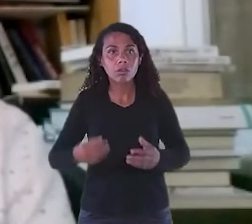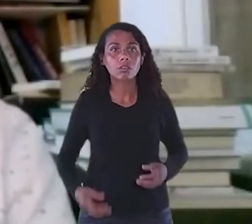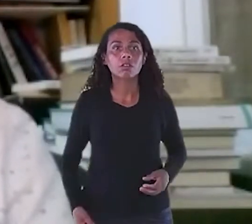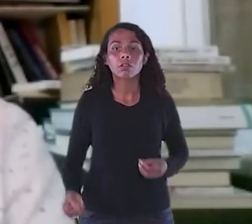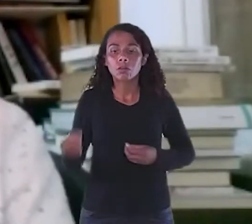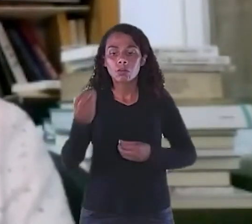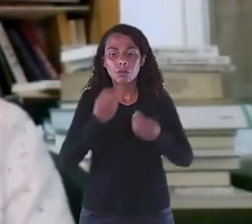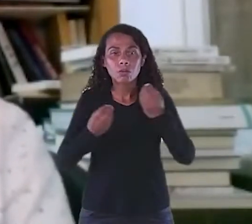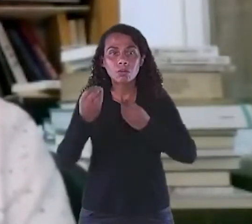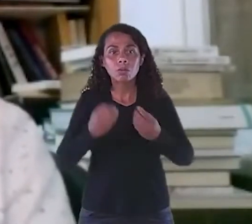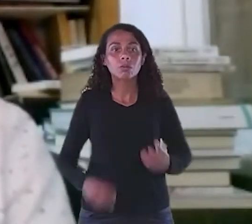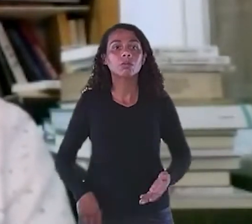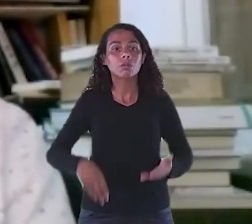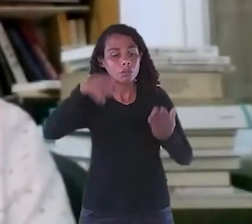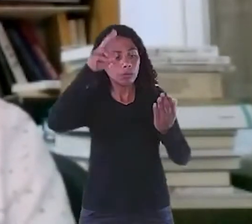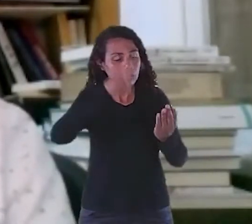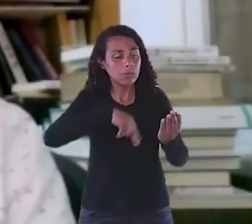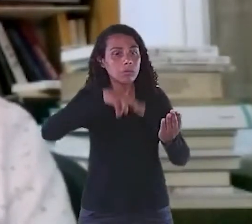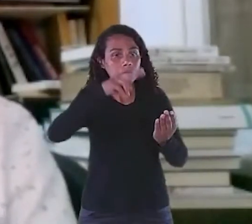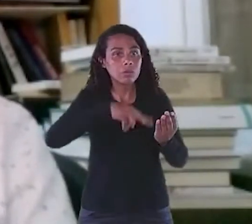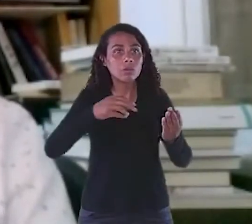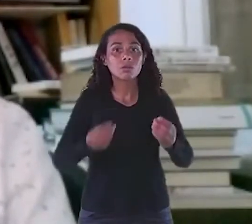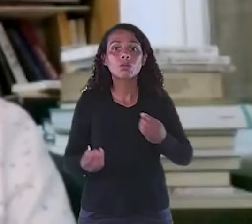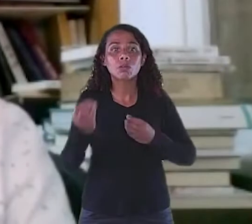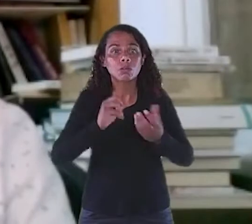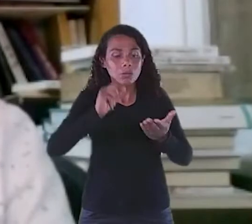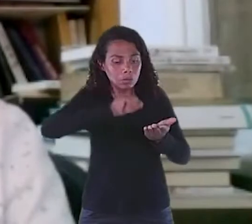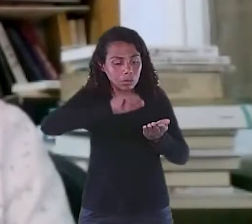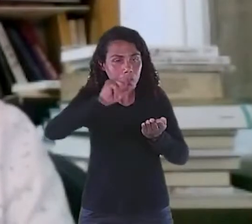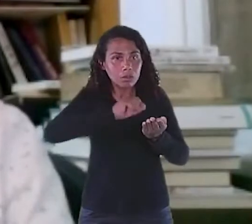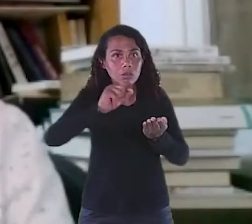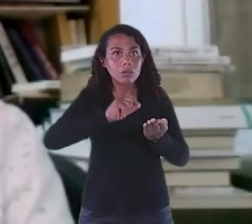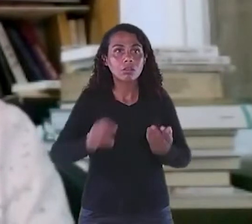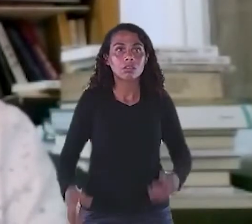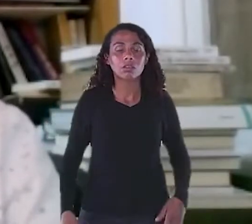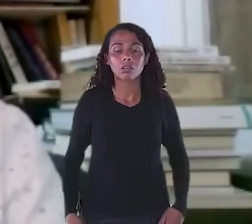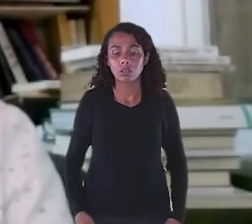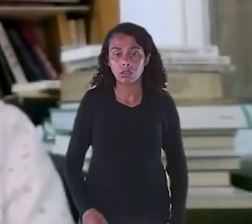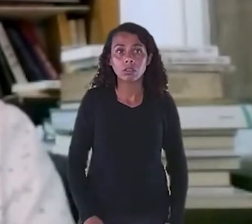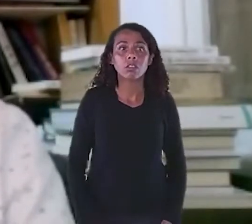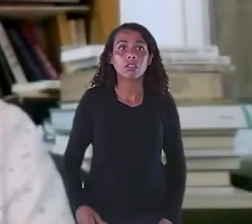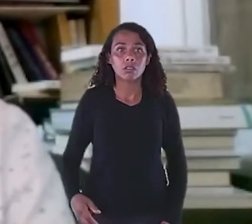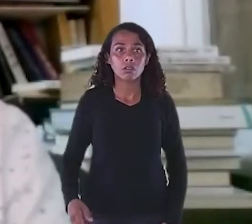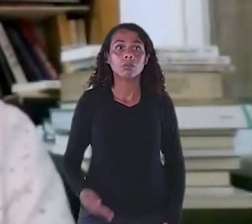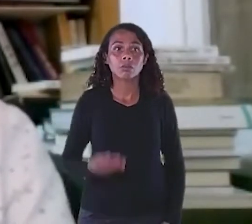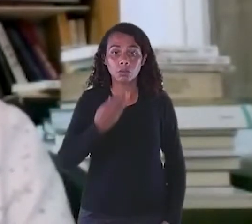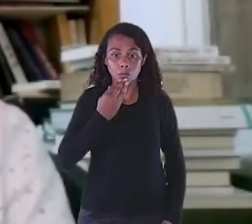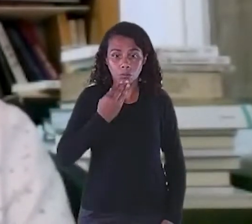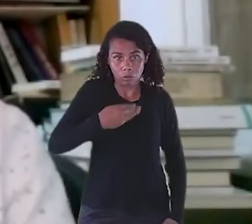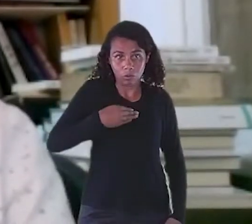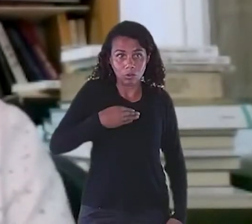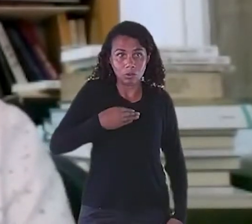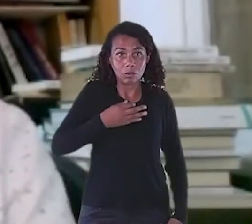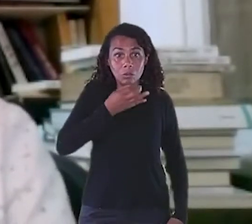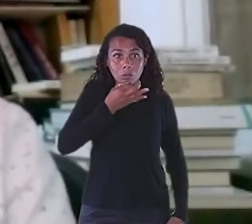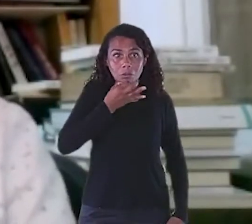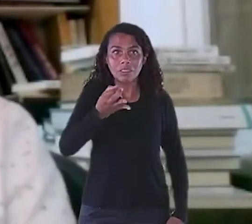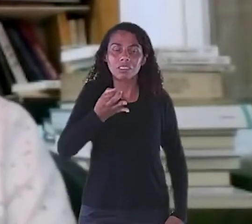mais velhos do que eu, não é? E eu morro de vergonha e conto isso aí com uma